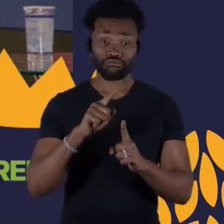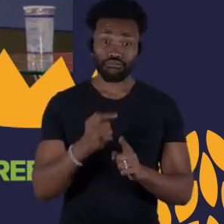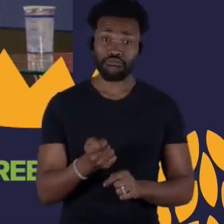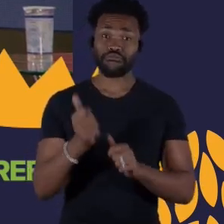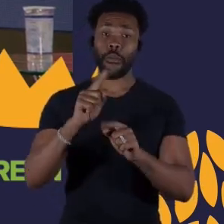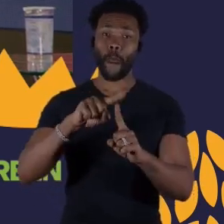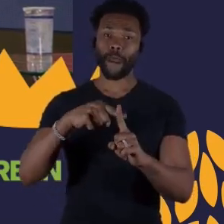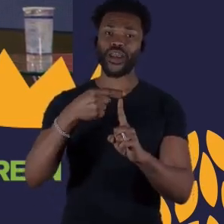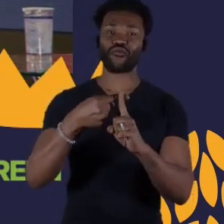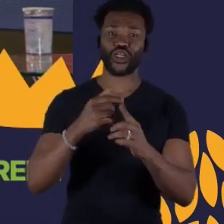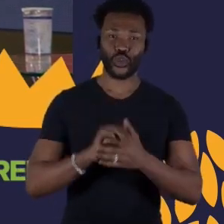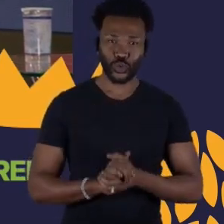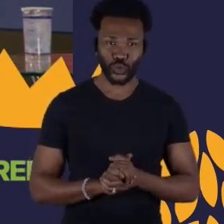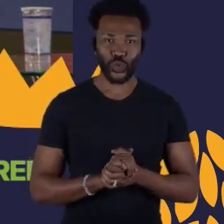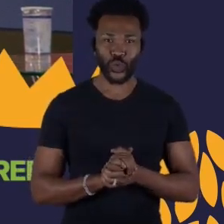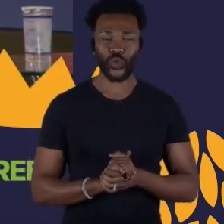beneficioso.